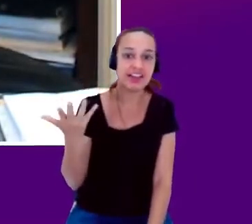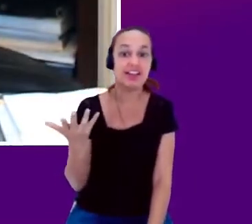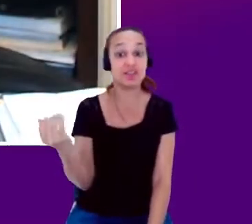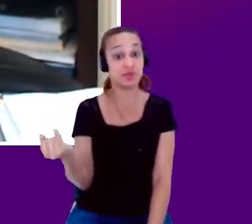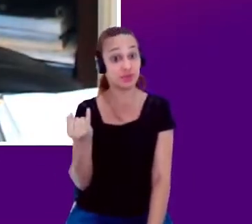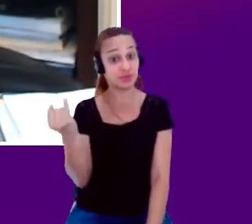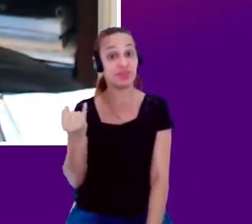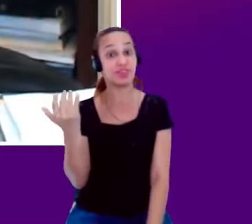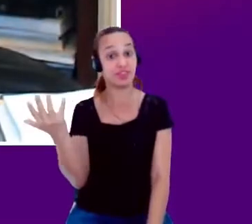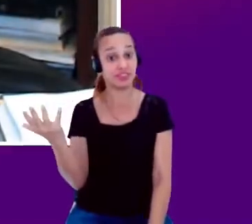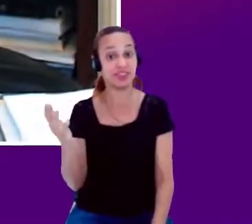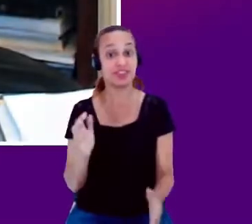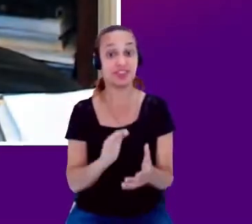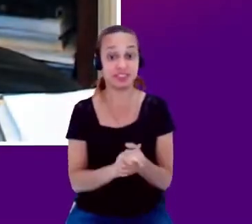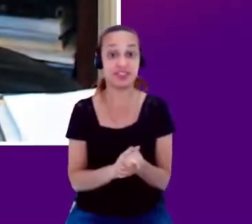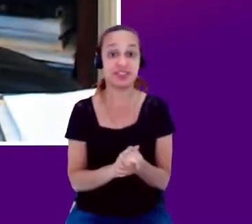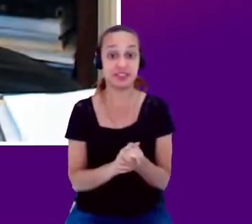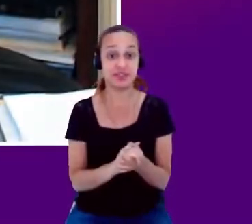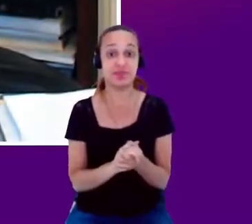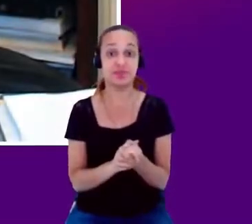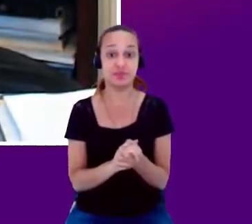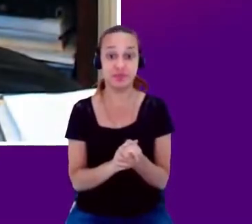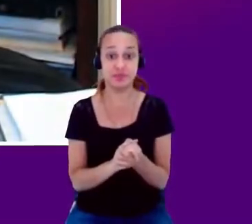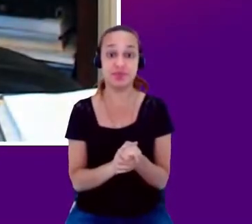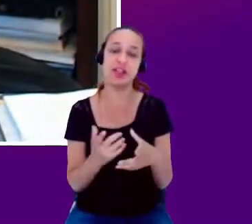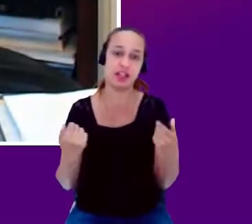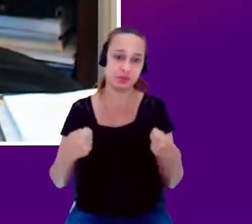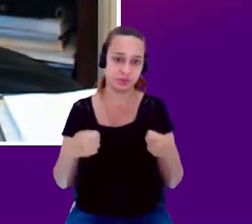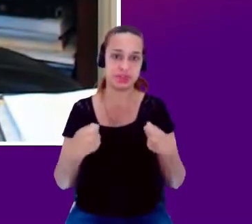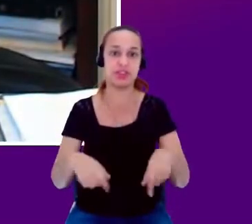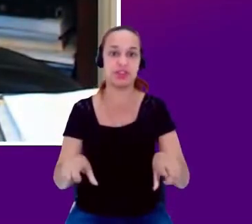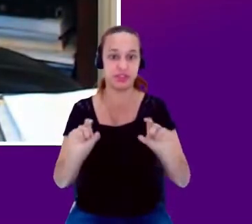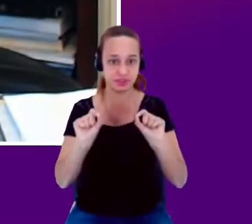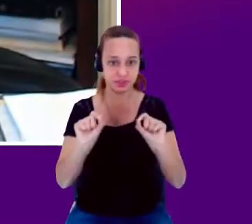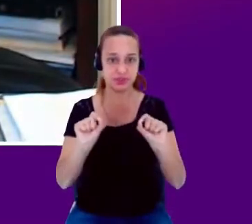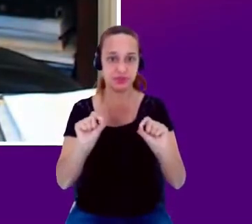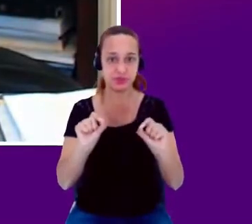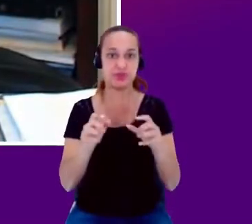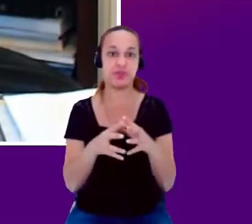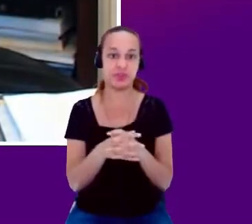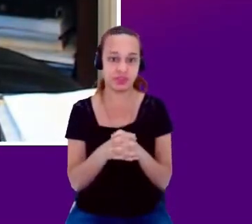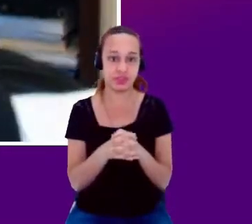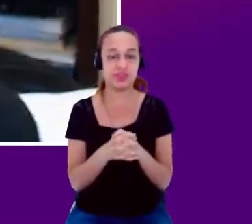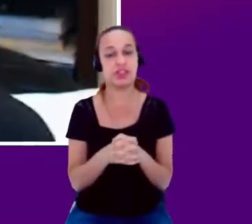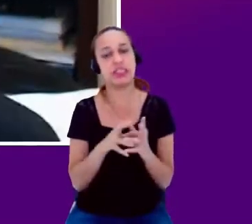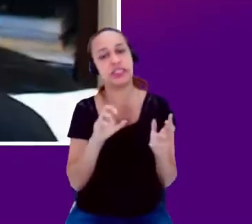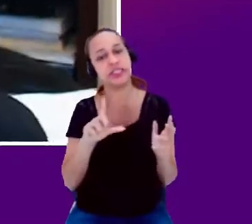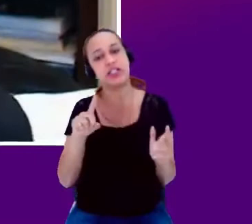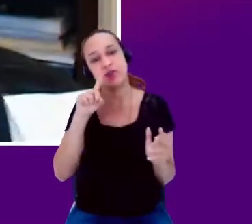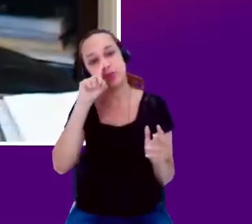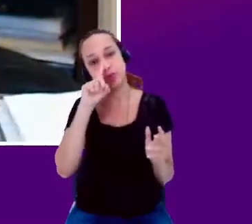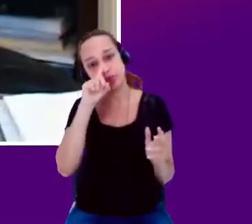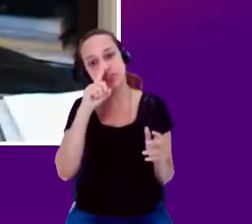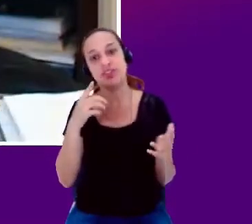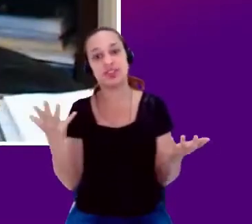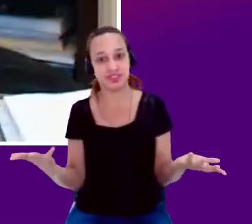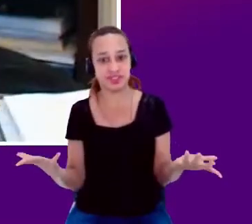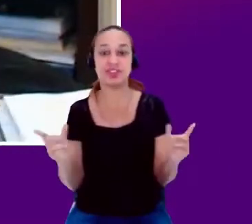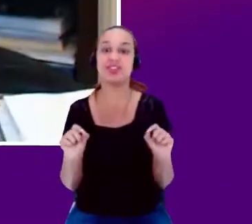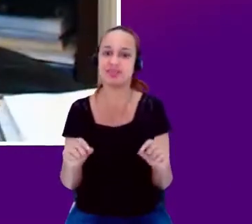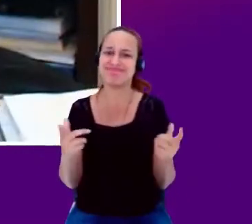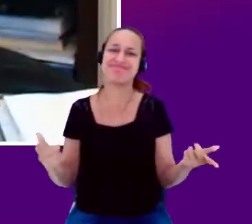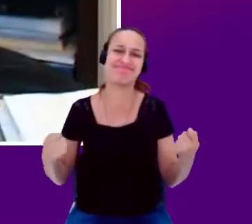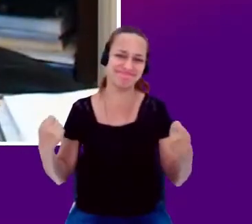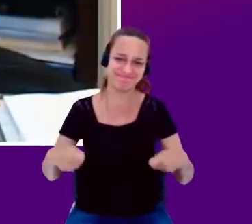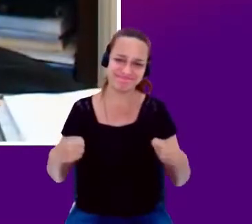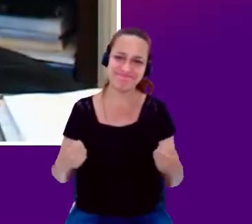relevante, é preciso que discrimine, que classifique o risco Isso sempre foi